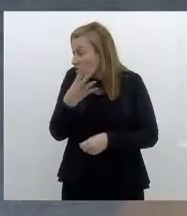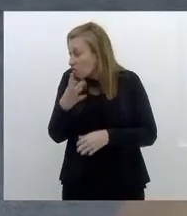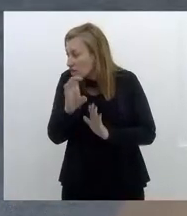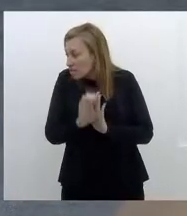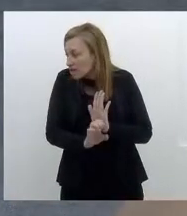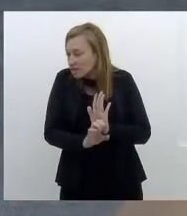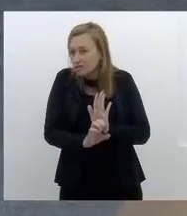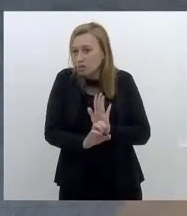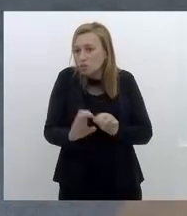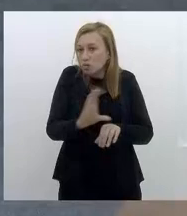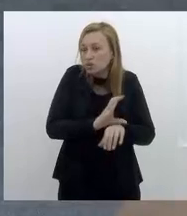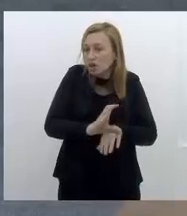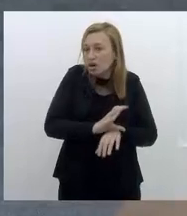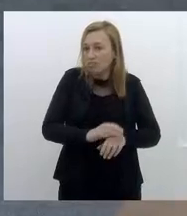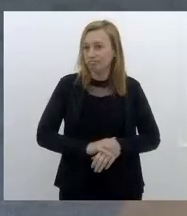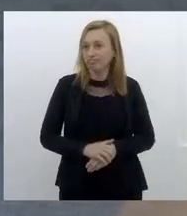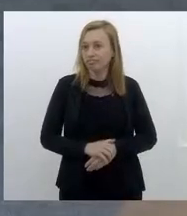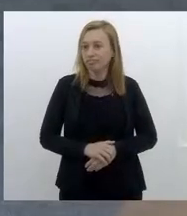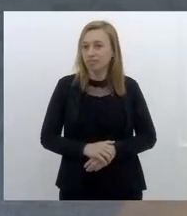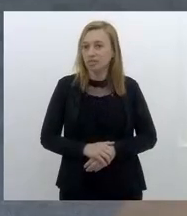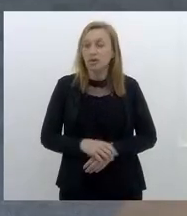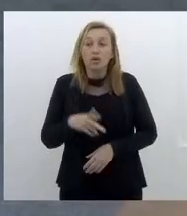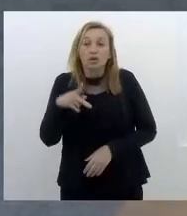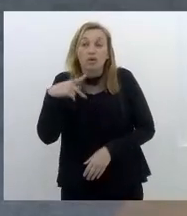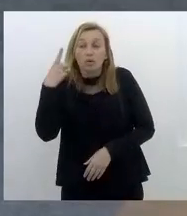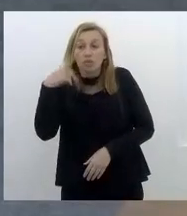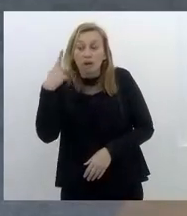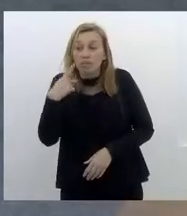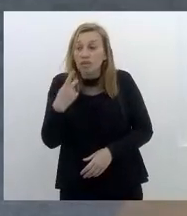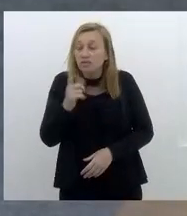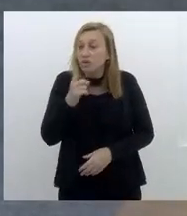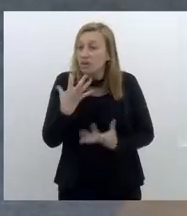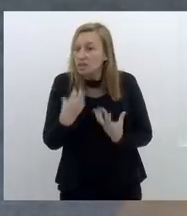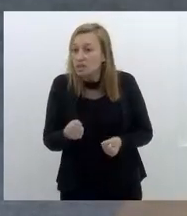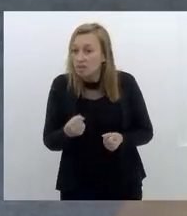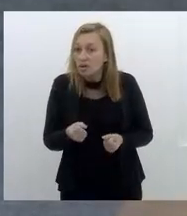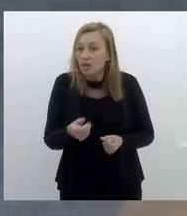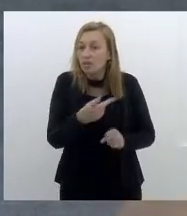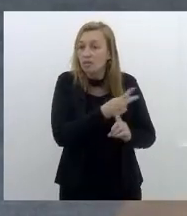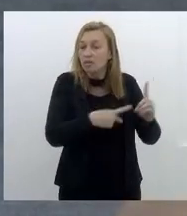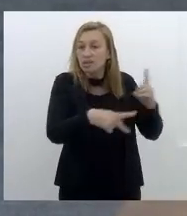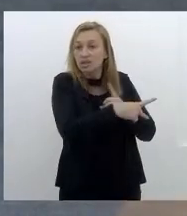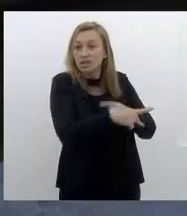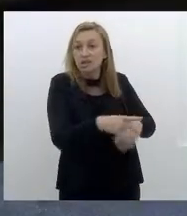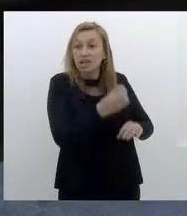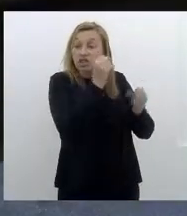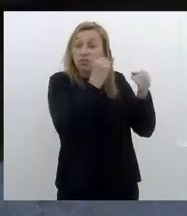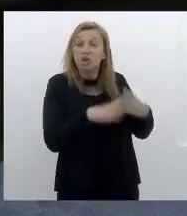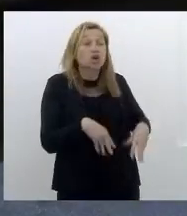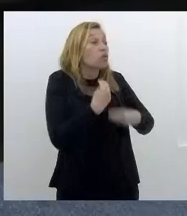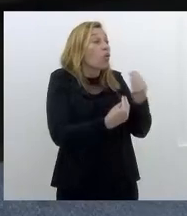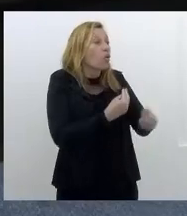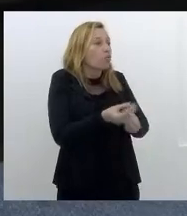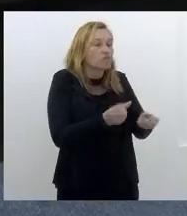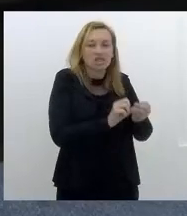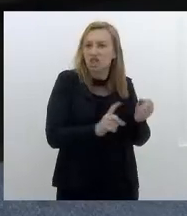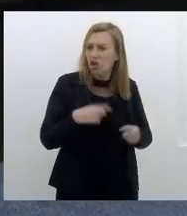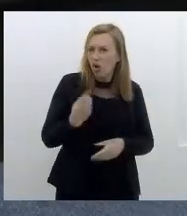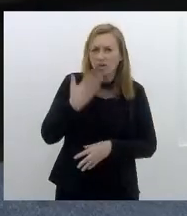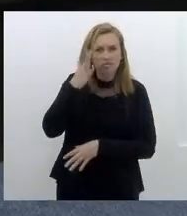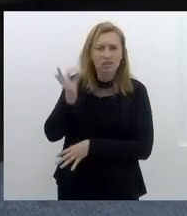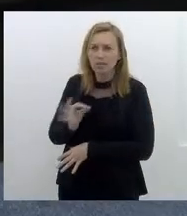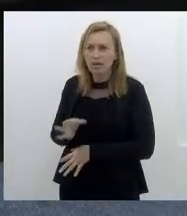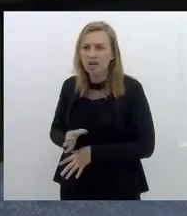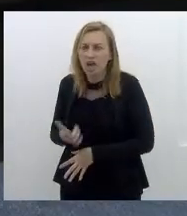emenda constitucional O parlamento não recebeu o presidente de previdência tá dizendo como vai ser feito Nós não sabemos